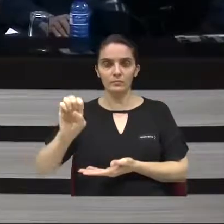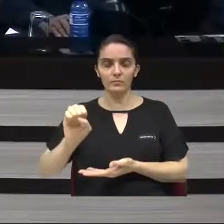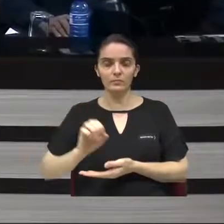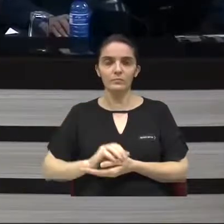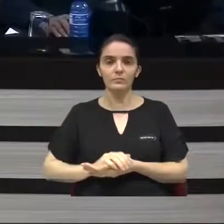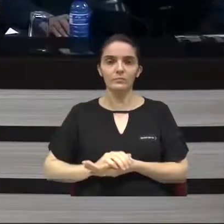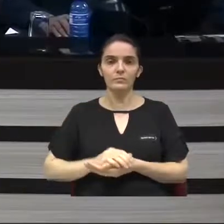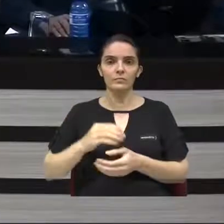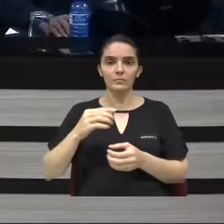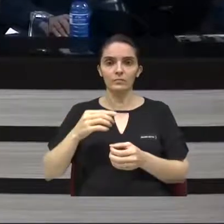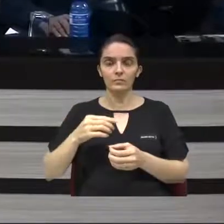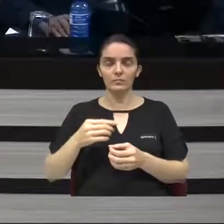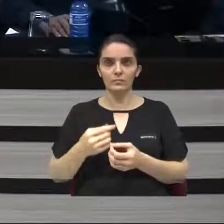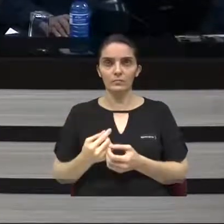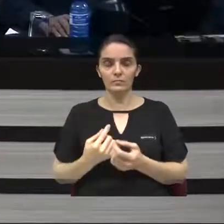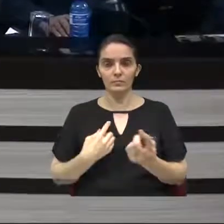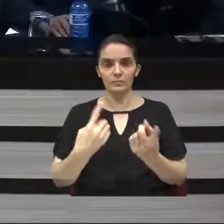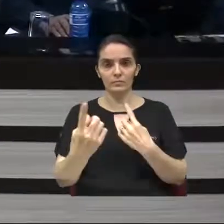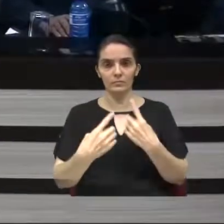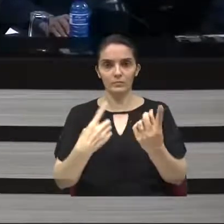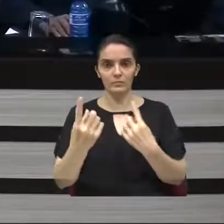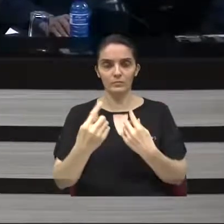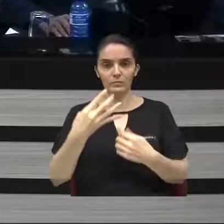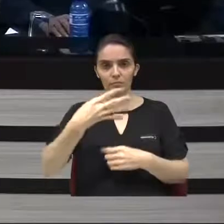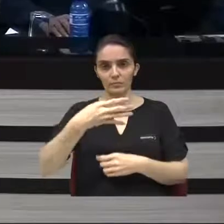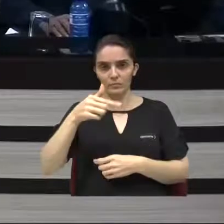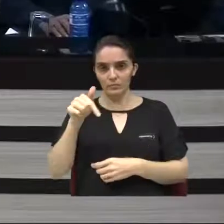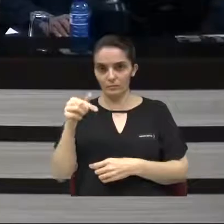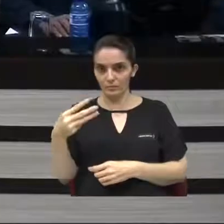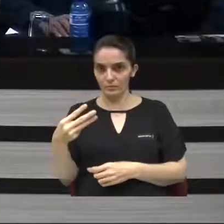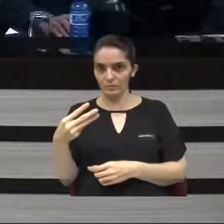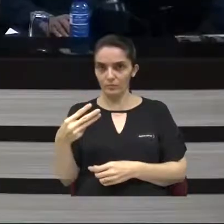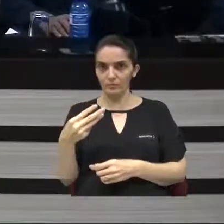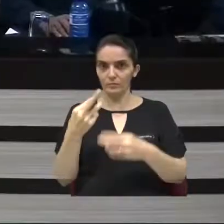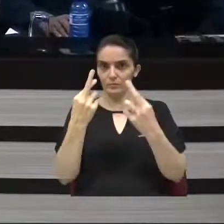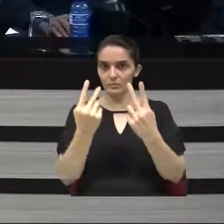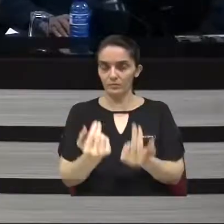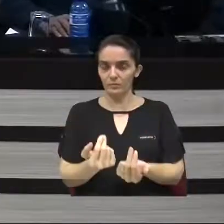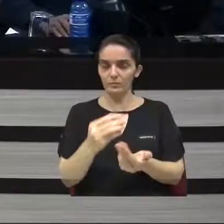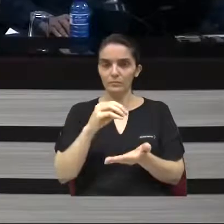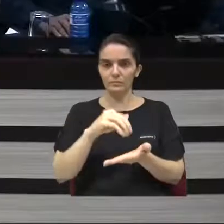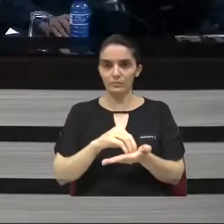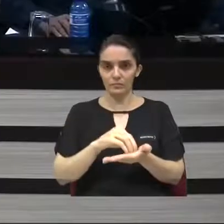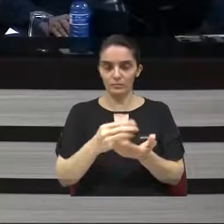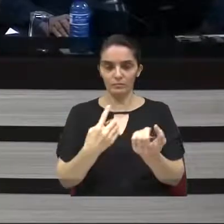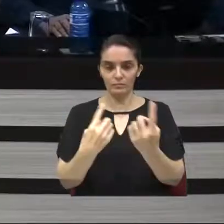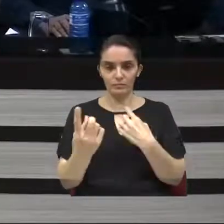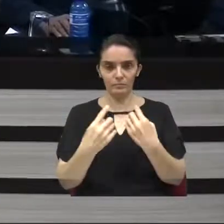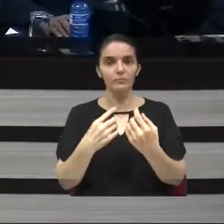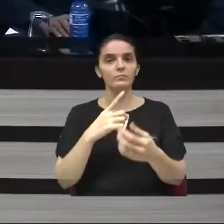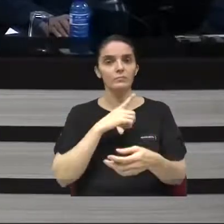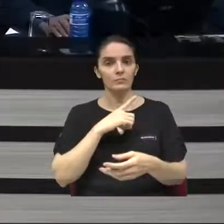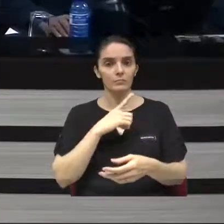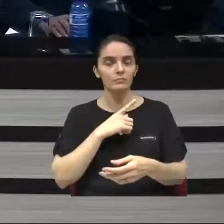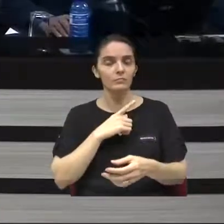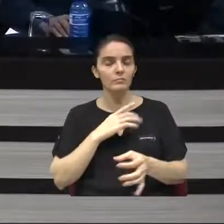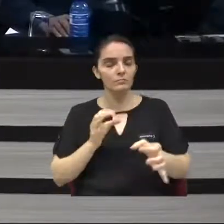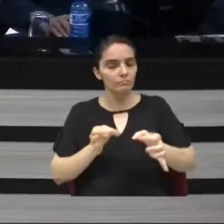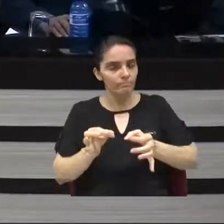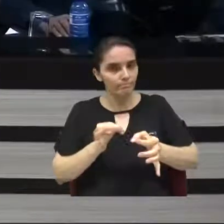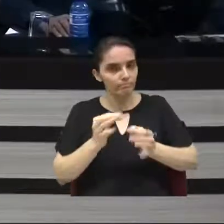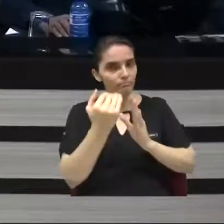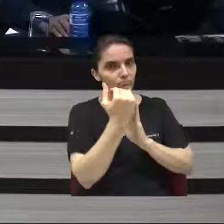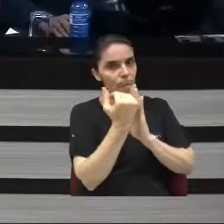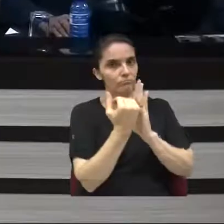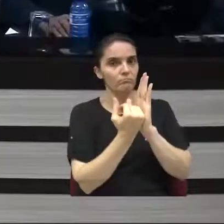Limeira, na LIN 473, conforme o memorial de estradas contido no Plano Rodoviário